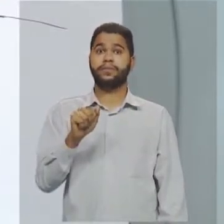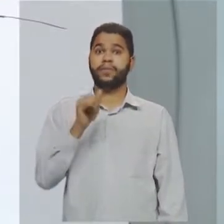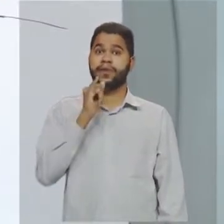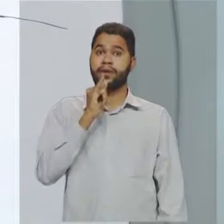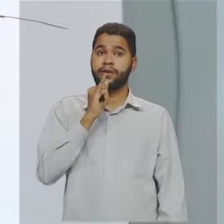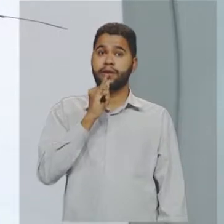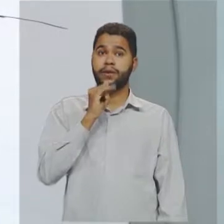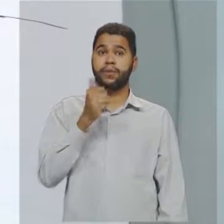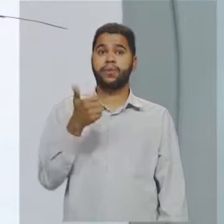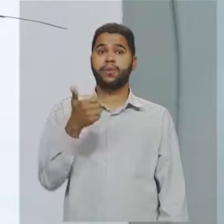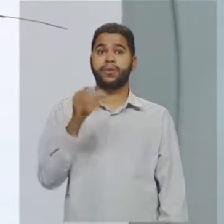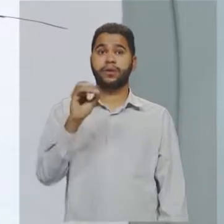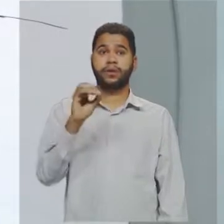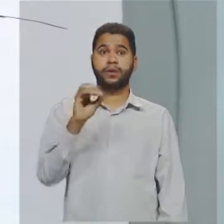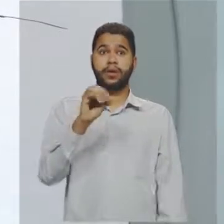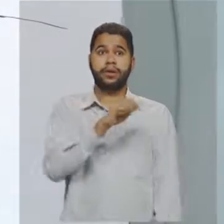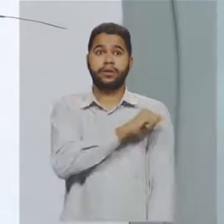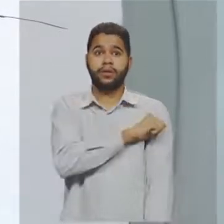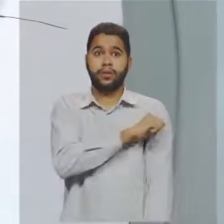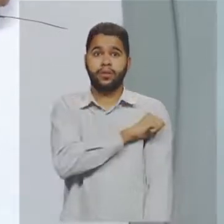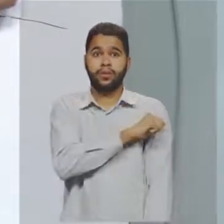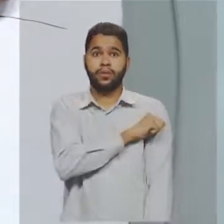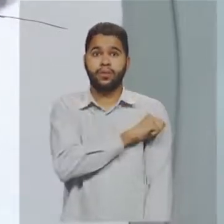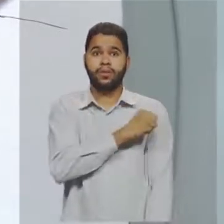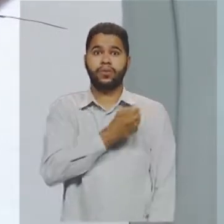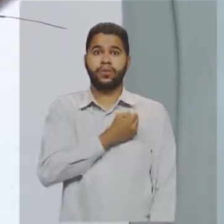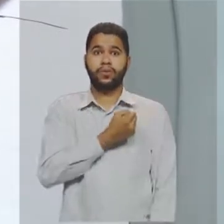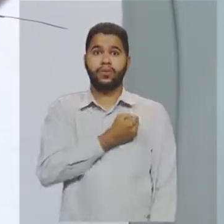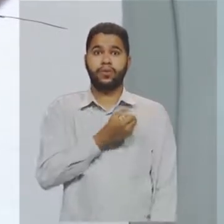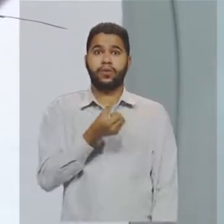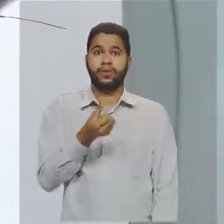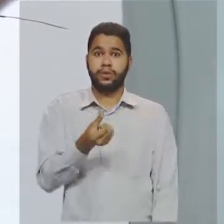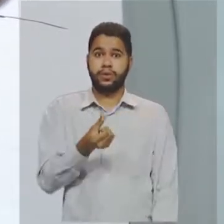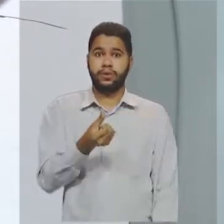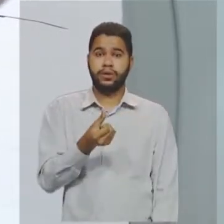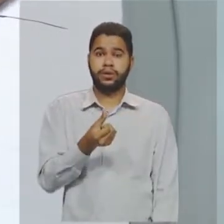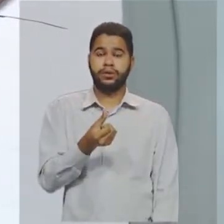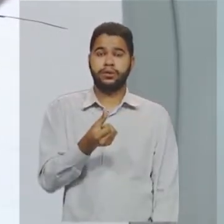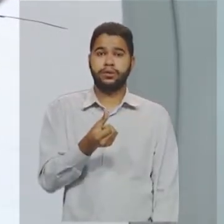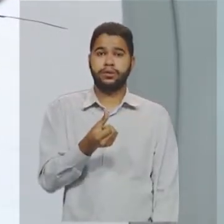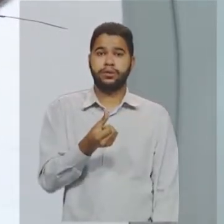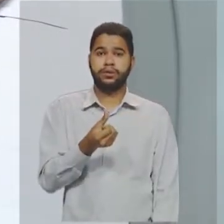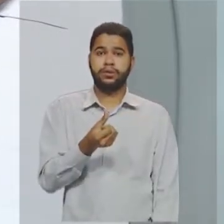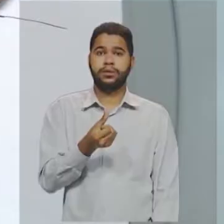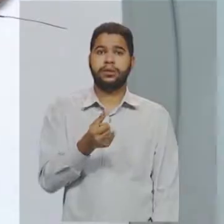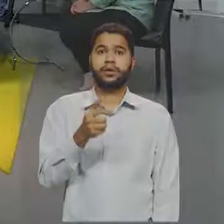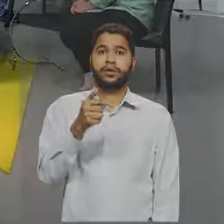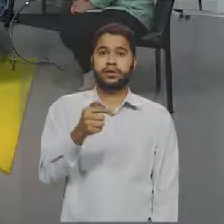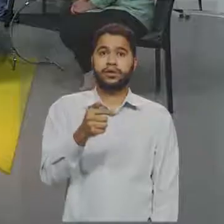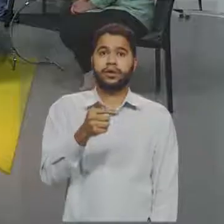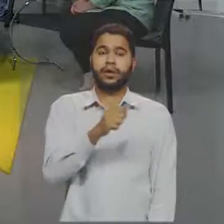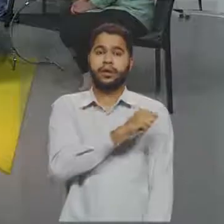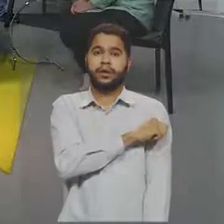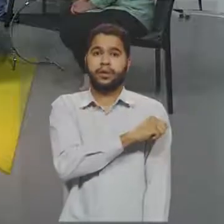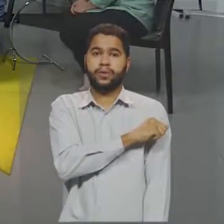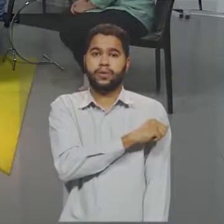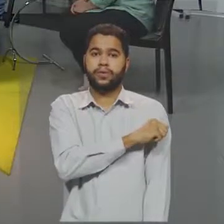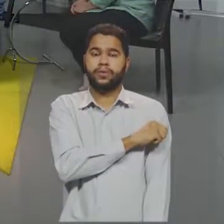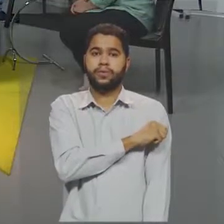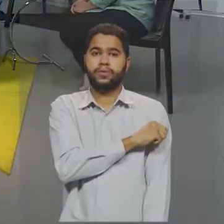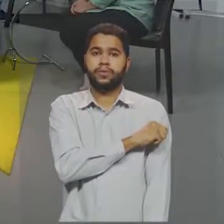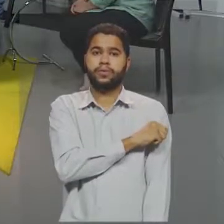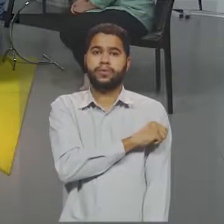10 alunos que tiraram nota 6. Nós tivemos aqui 7 alunos que tiraram